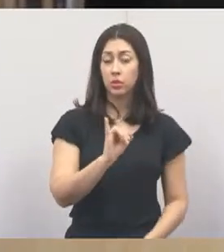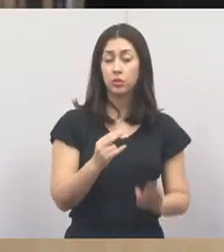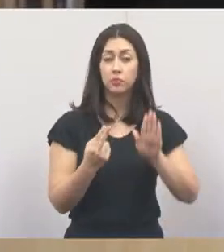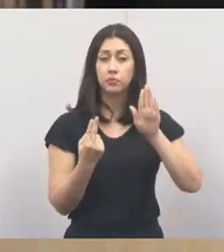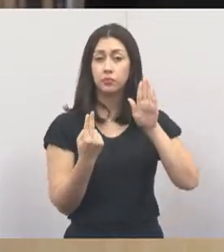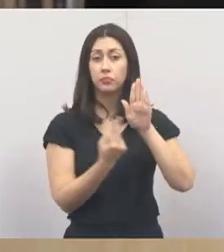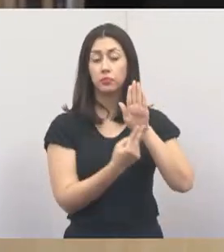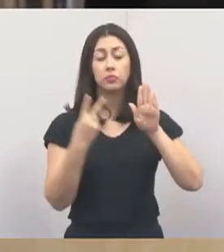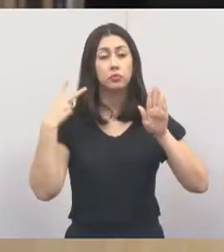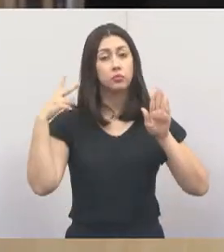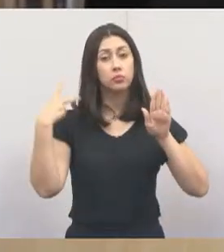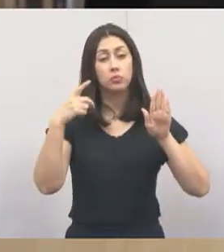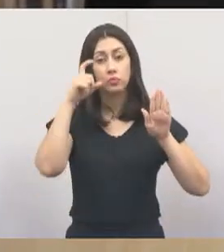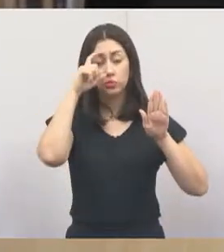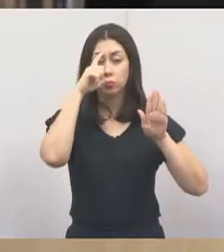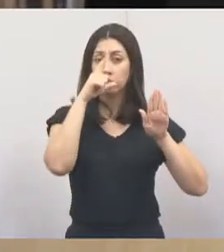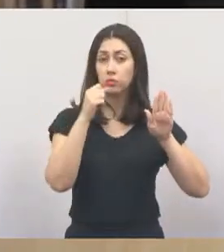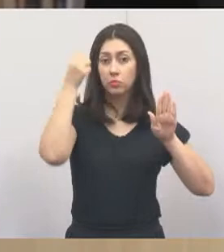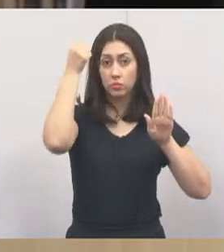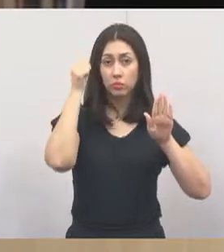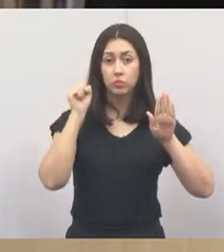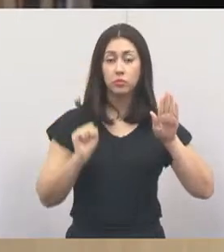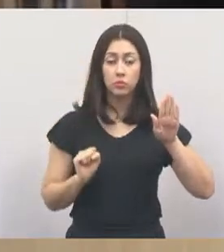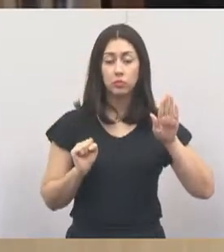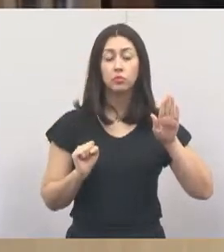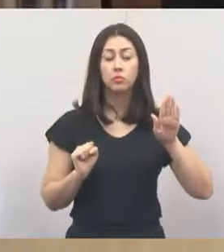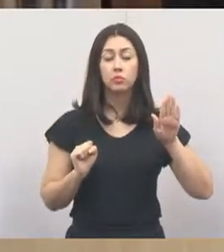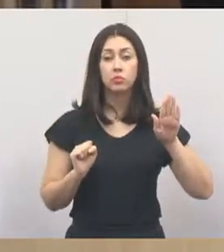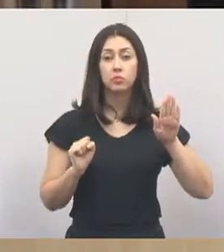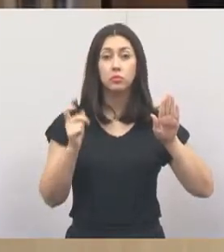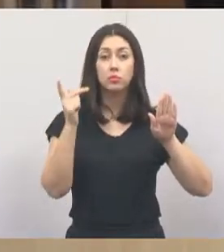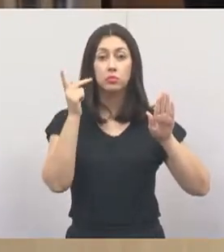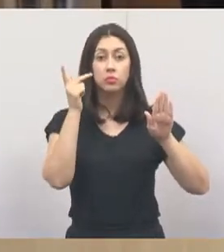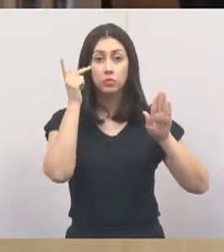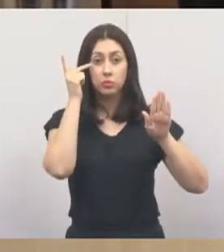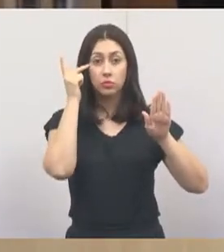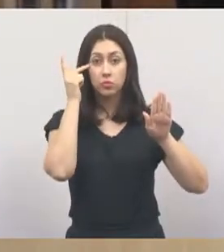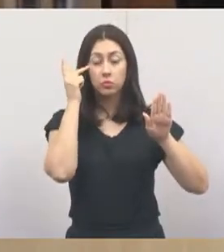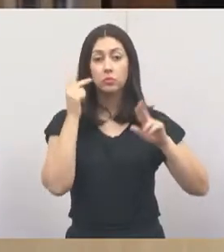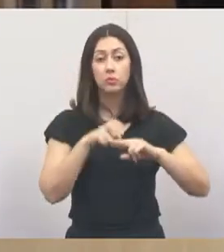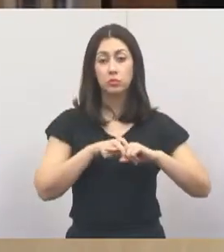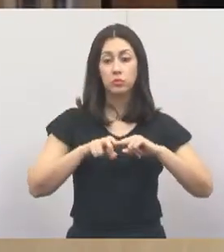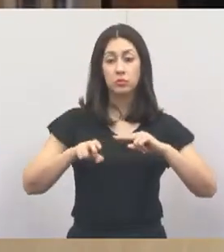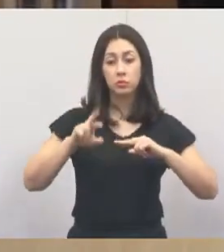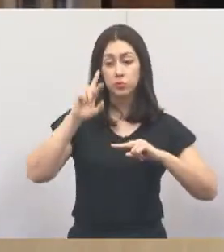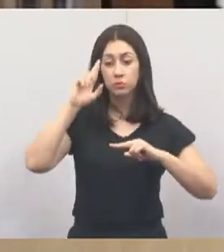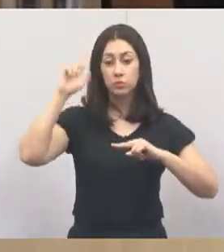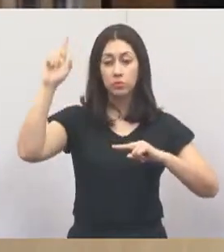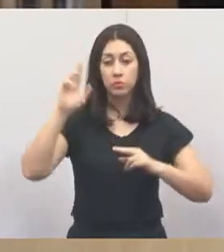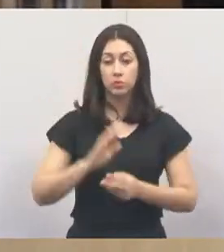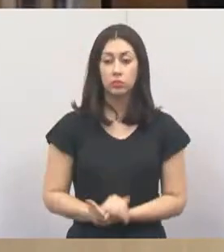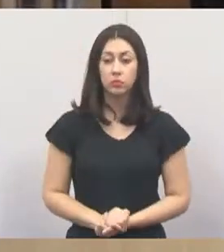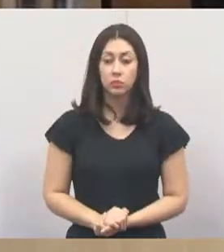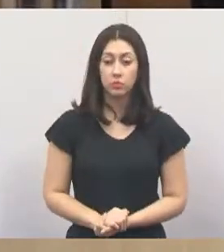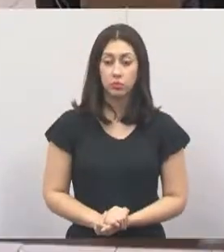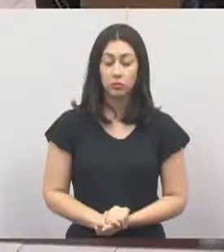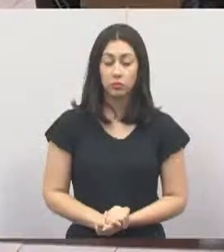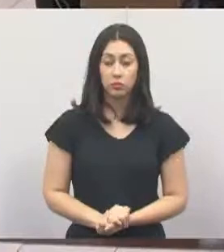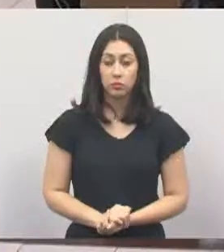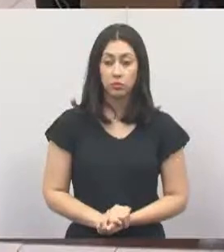Autoria: vereadores Abner Rosa, Sônia Patas da Amizade e Paulinho do Esporte. Mesa diretora do Legislativo.